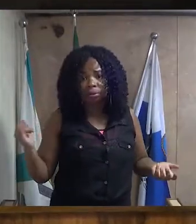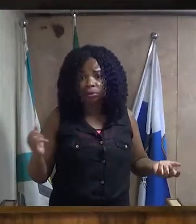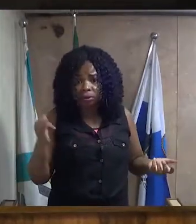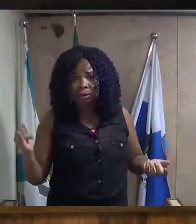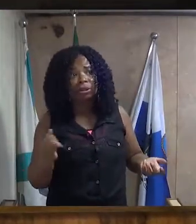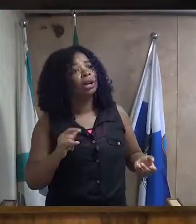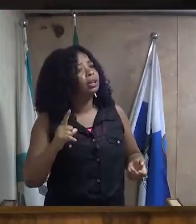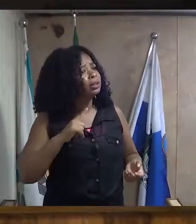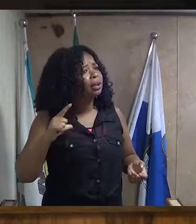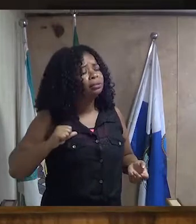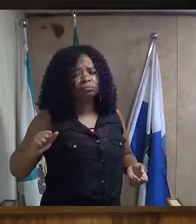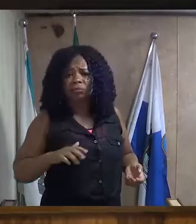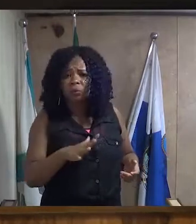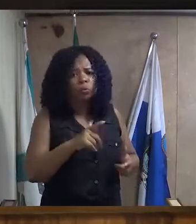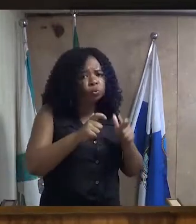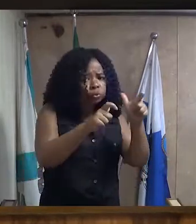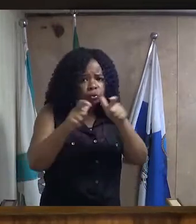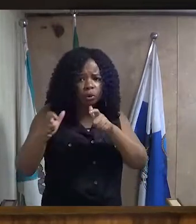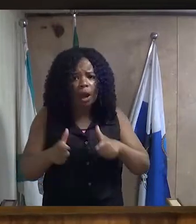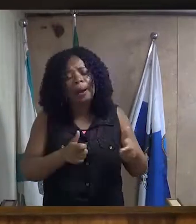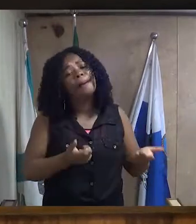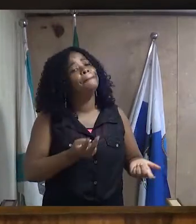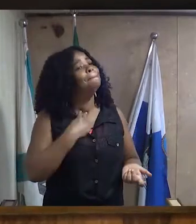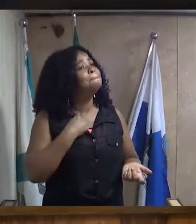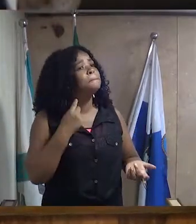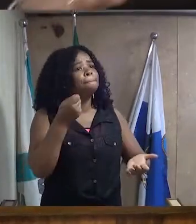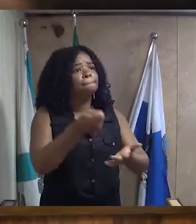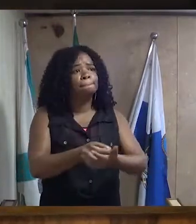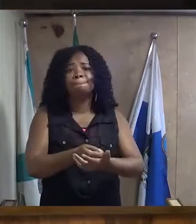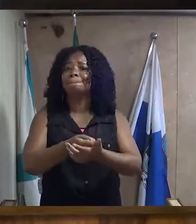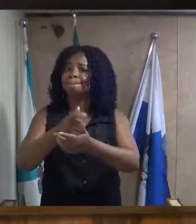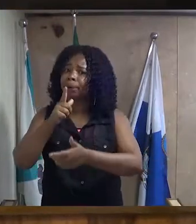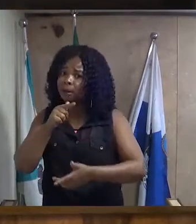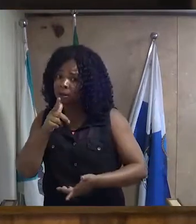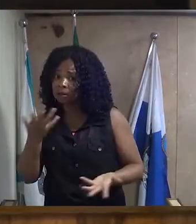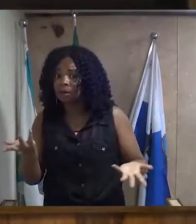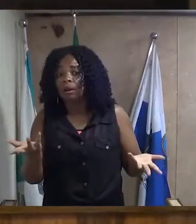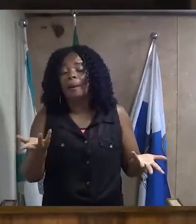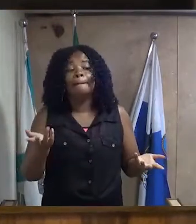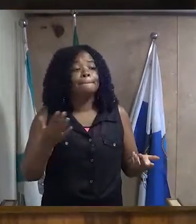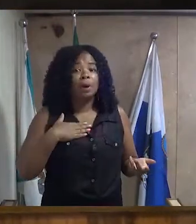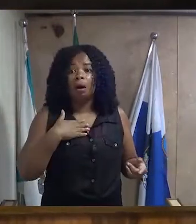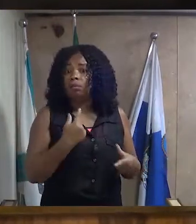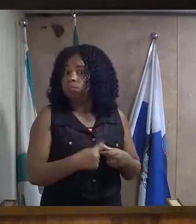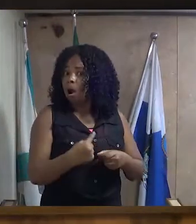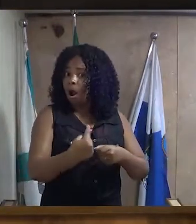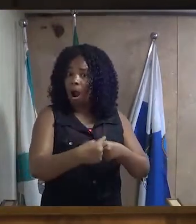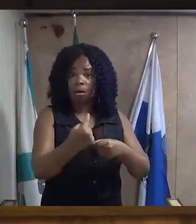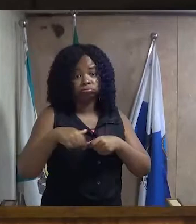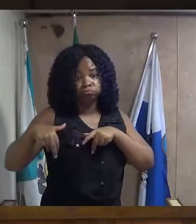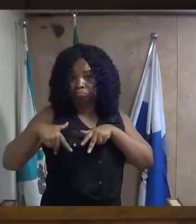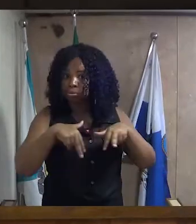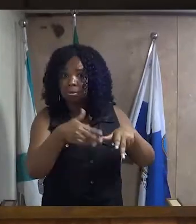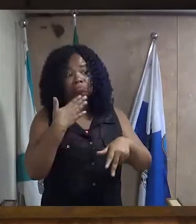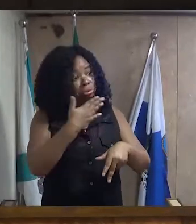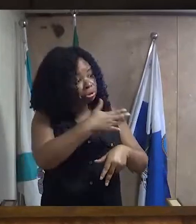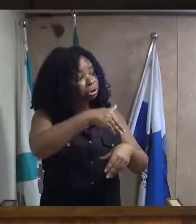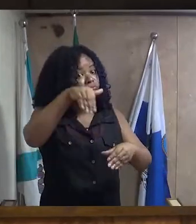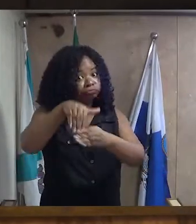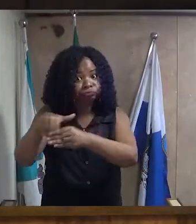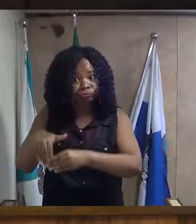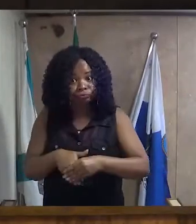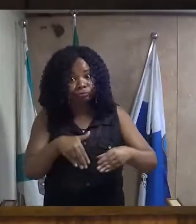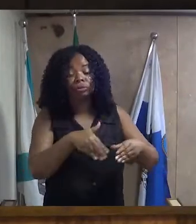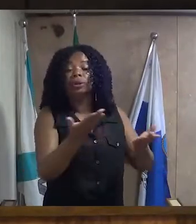aí, muitos moradores não têm condições de pagar água. E no meu bairro, com muitas comunidades, com onde eu caminhei, que eu pedi voto, tem pessoas